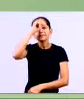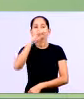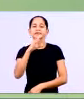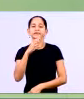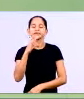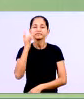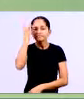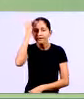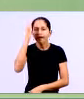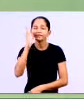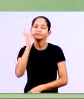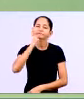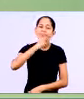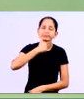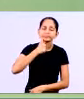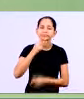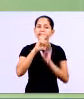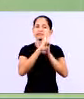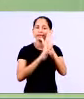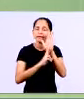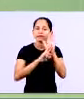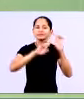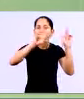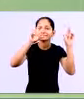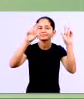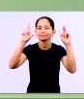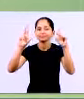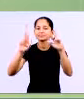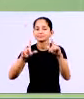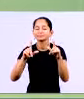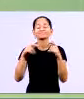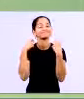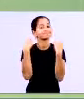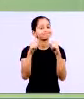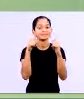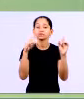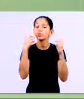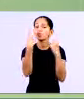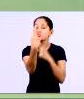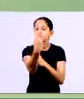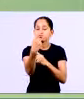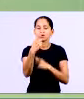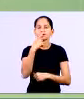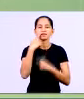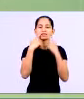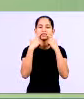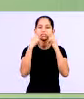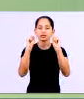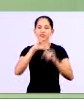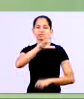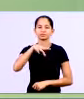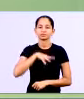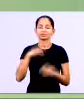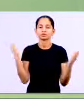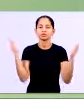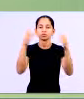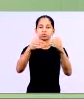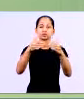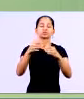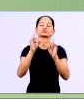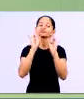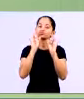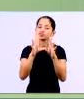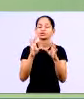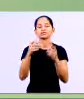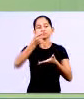mundo. Deveríamos, então, pensar em uma única língua. Para isso, teríamos que ter uma única